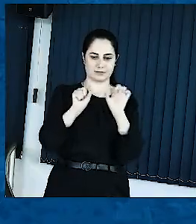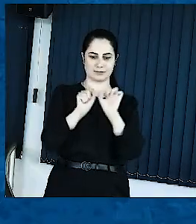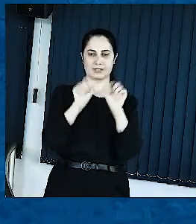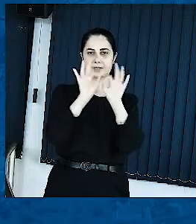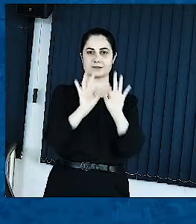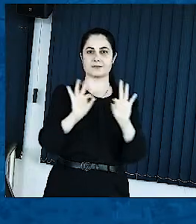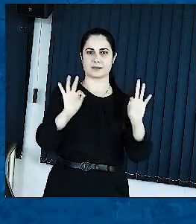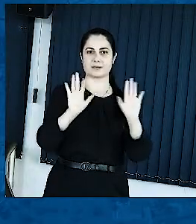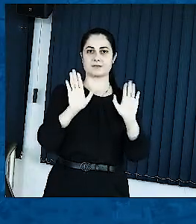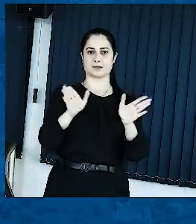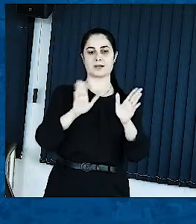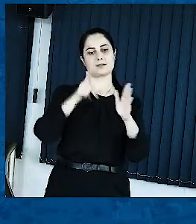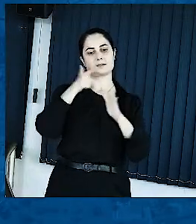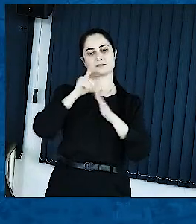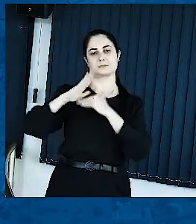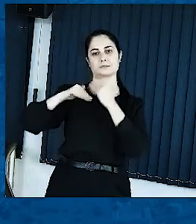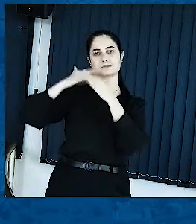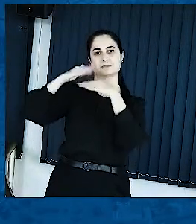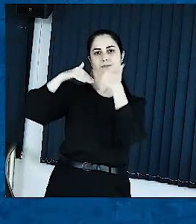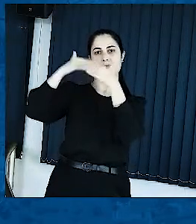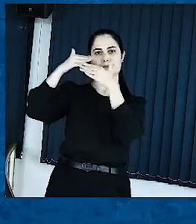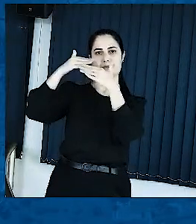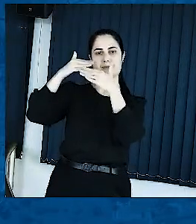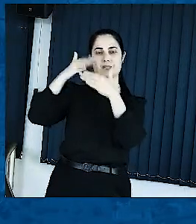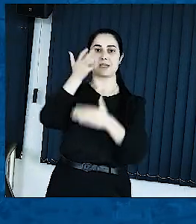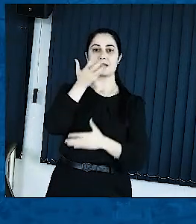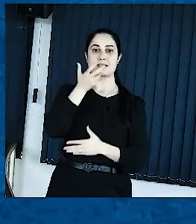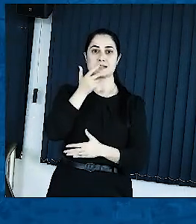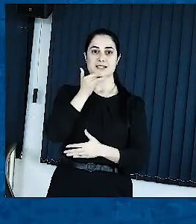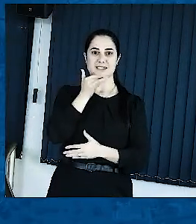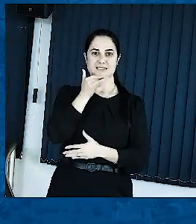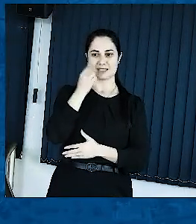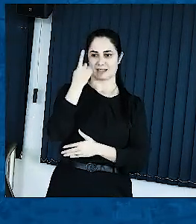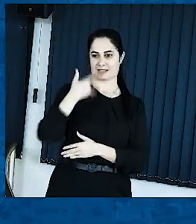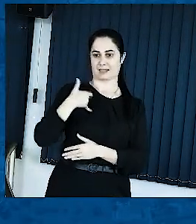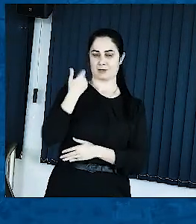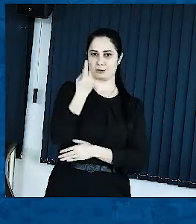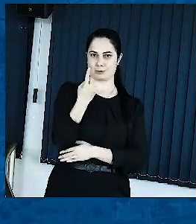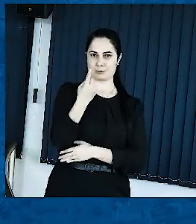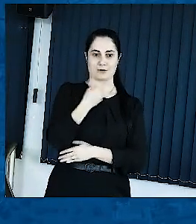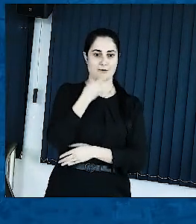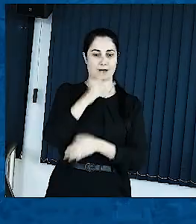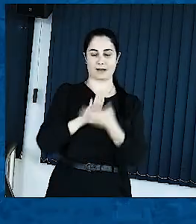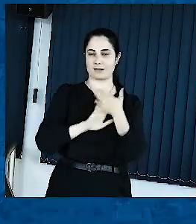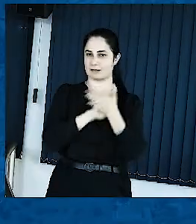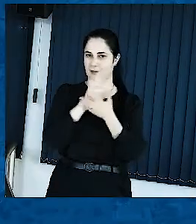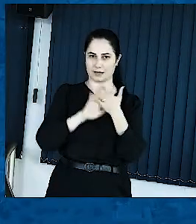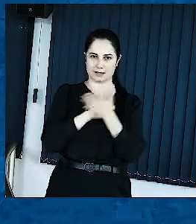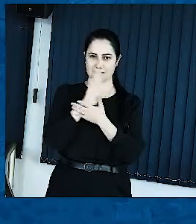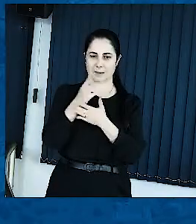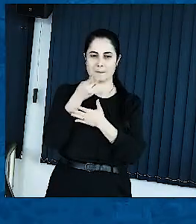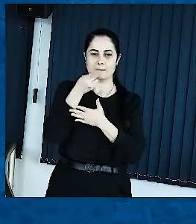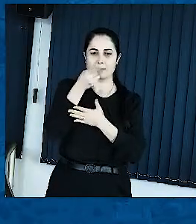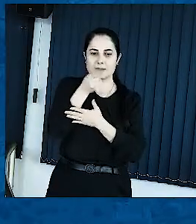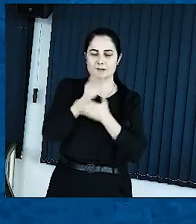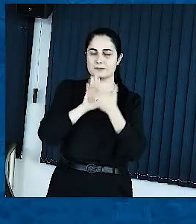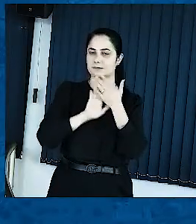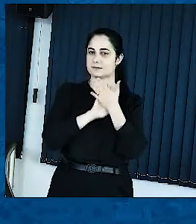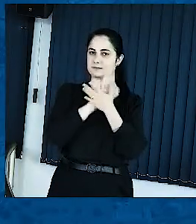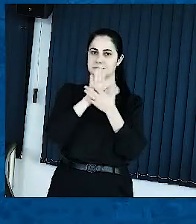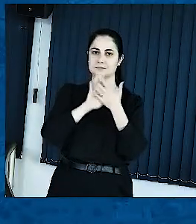outra, e assim vai desenvolvendo. Então, uma criança de 1 ano que não fala, uma criança de 1 ano que não solta uma